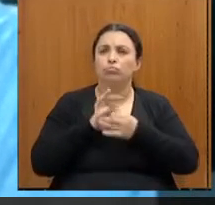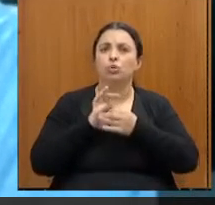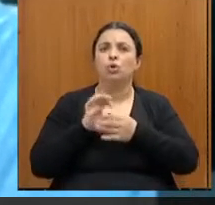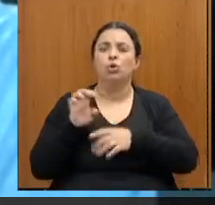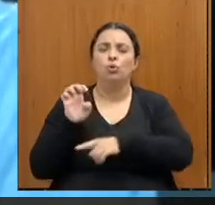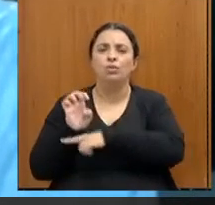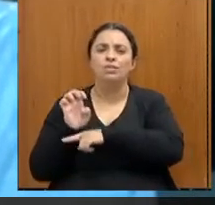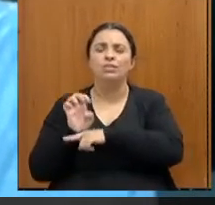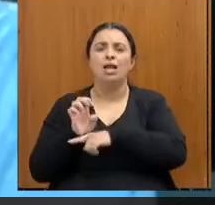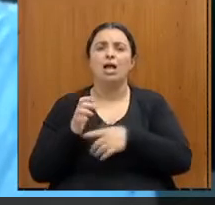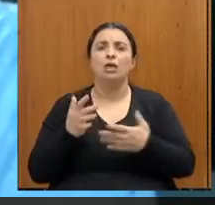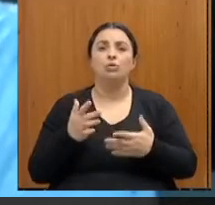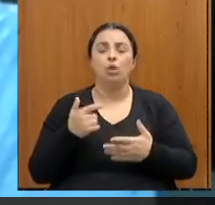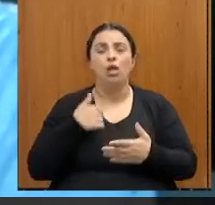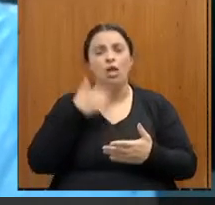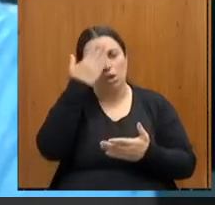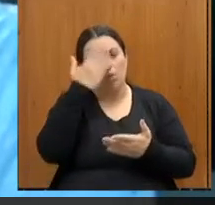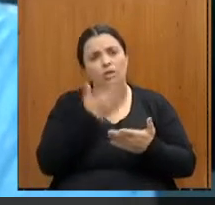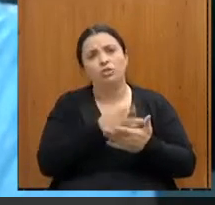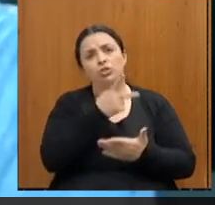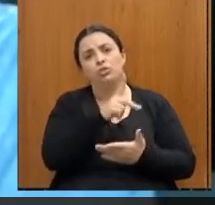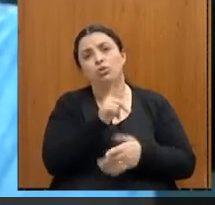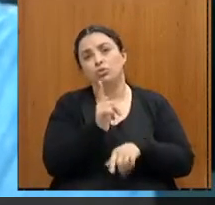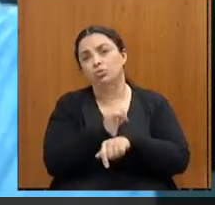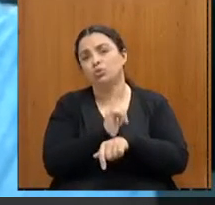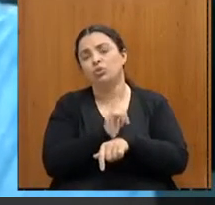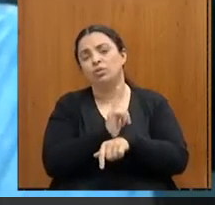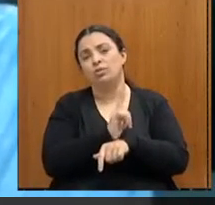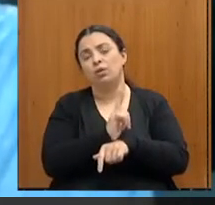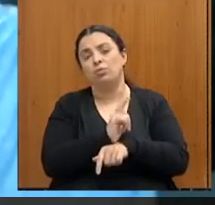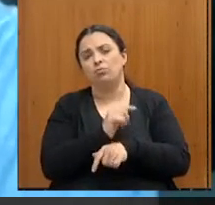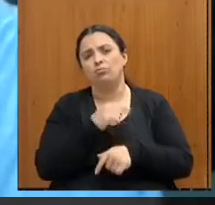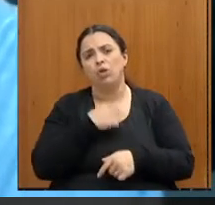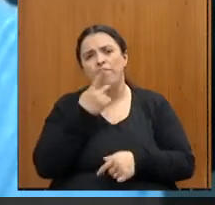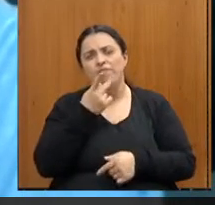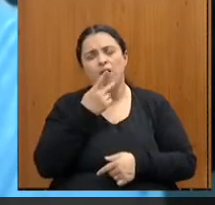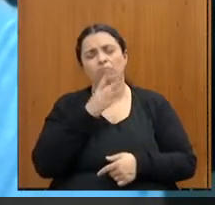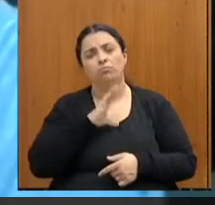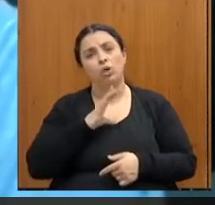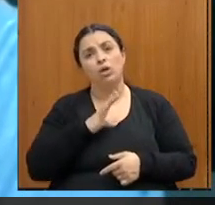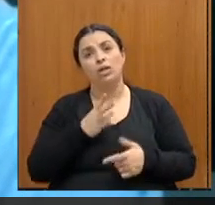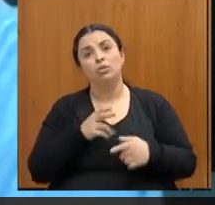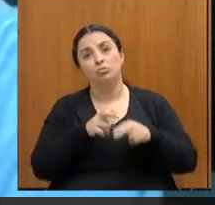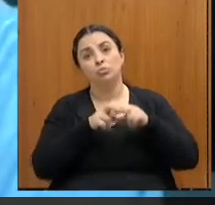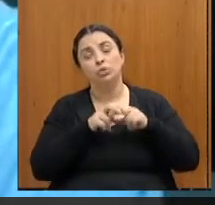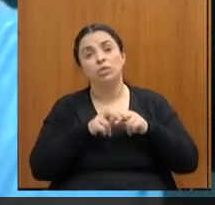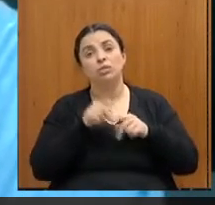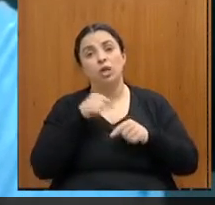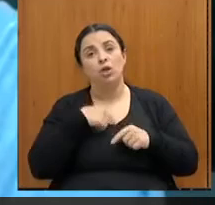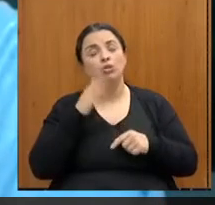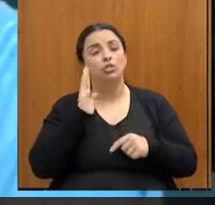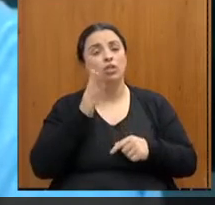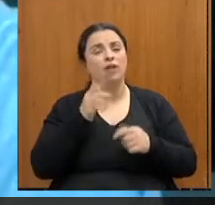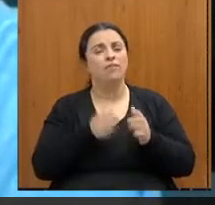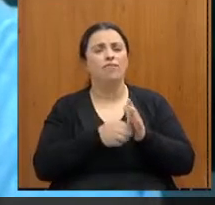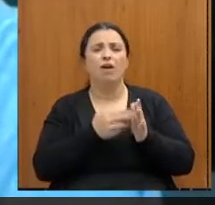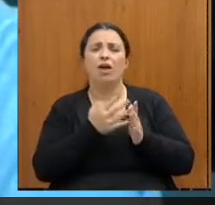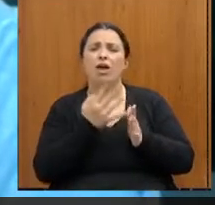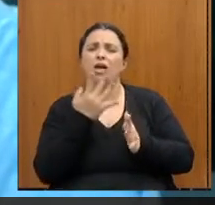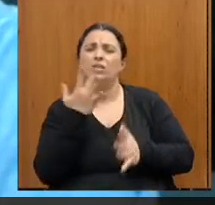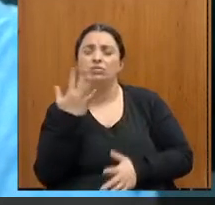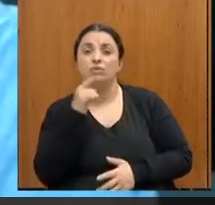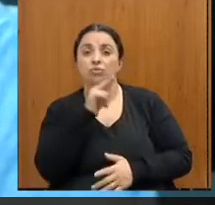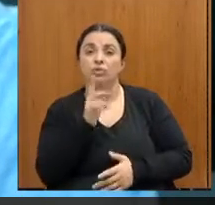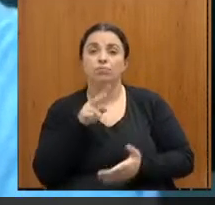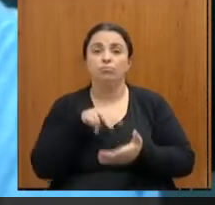acredito muito na sua gestão digito telas lente digo isso o diversas e eu acho que este Deputado